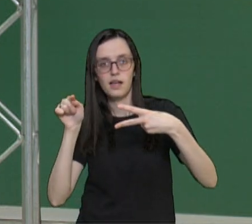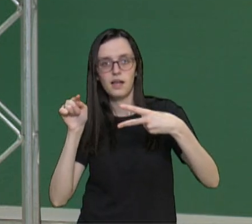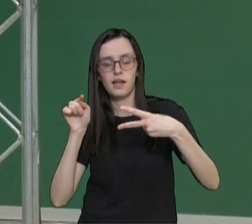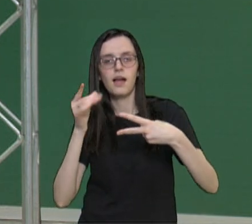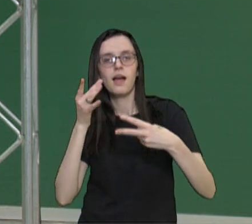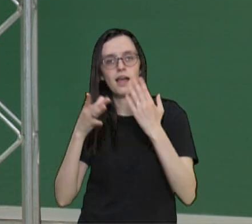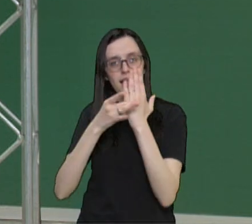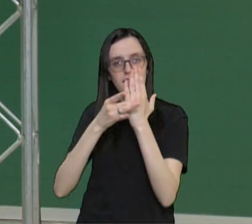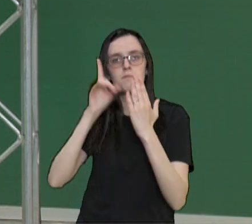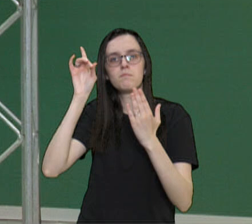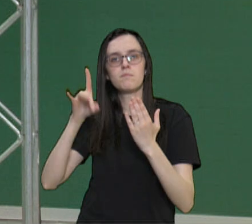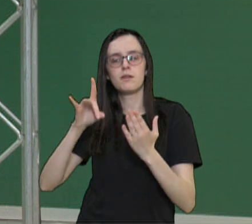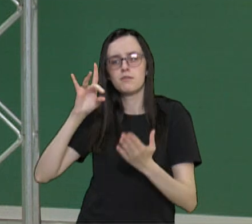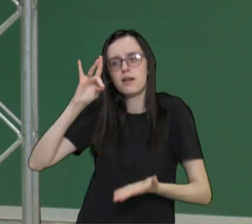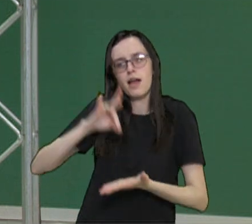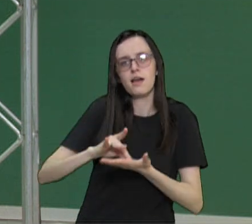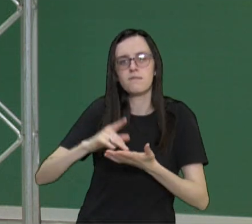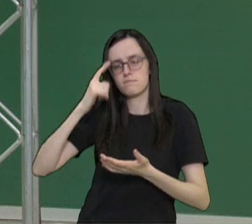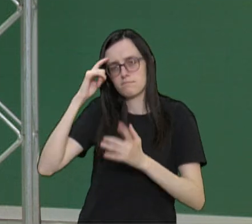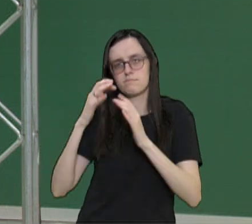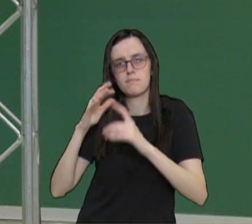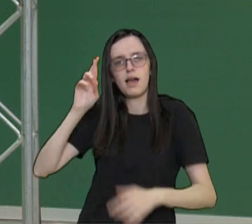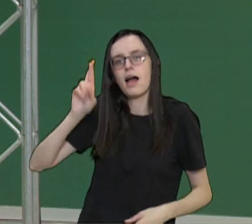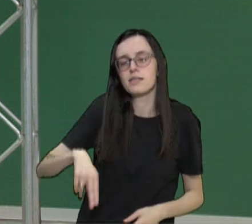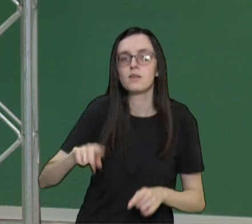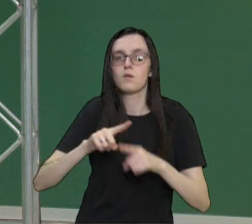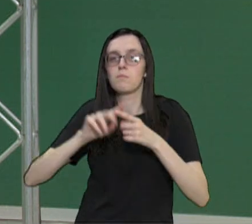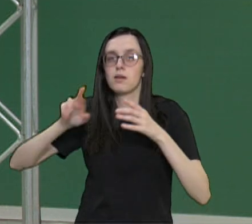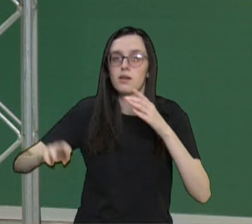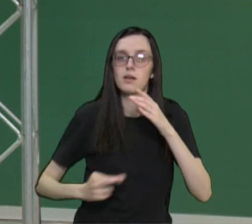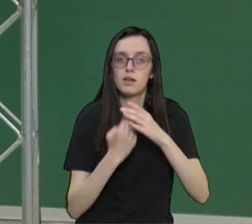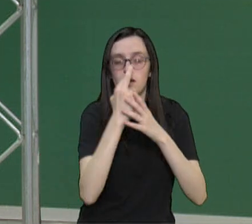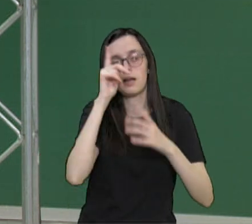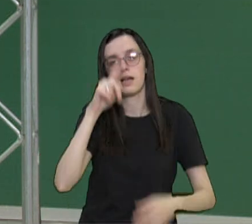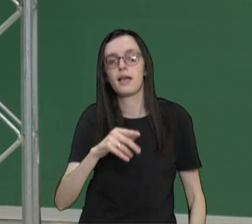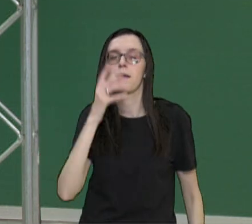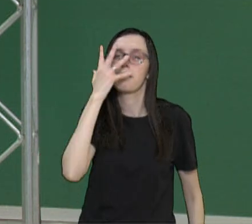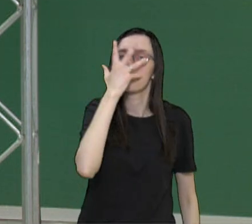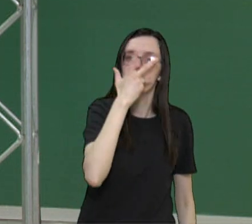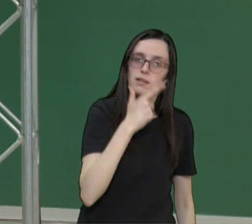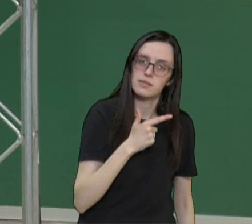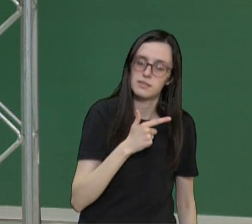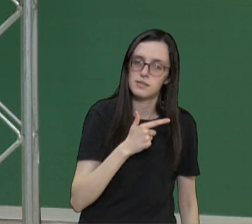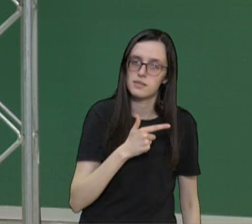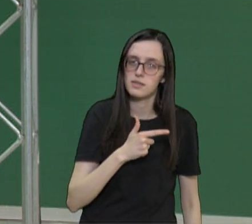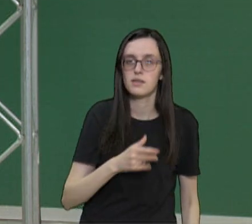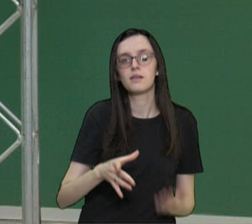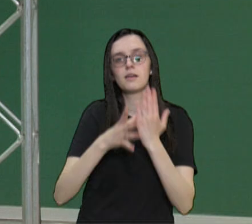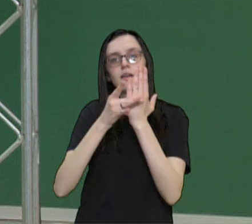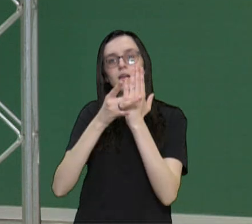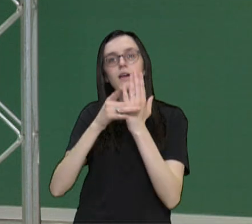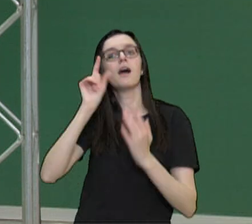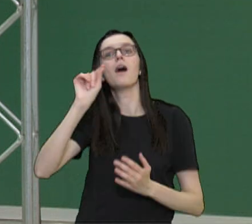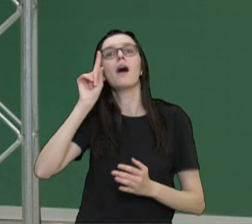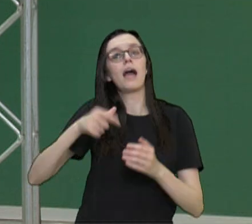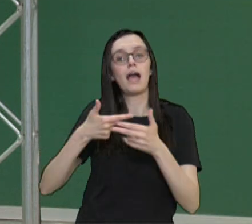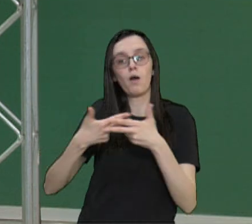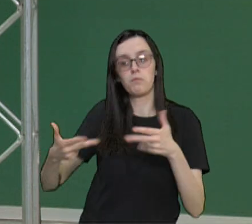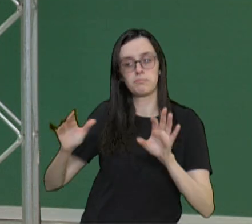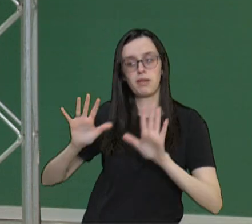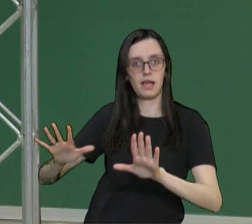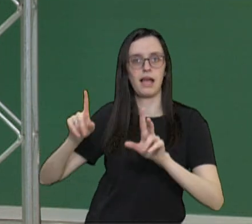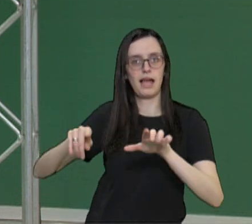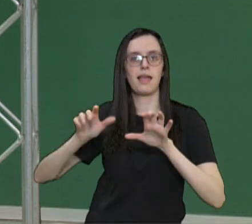ver, a função era o racional. Só que no Renascimento era um ideal de beleza e no realismo era as coisas como elas